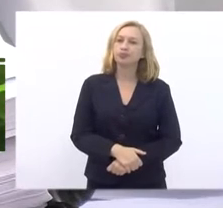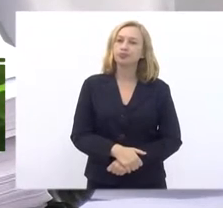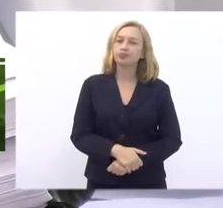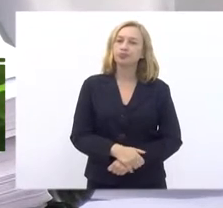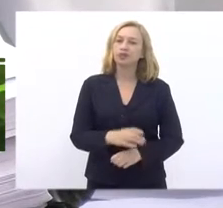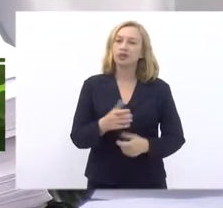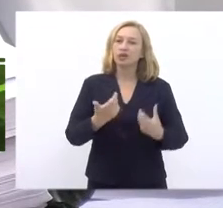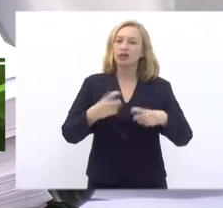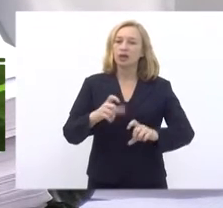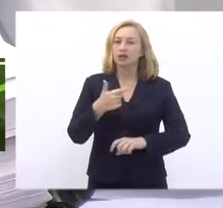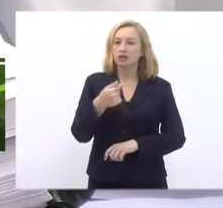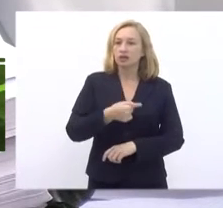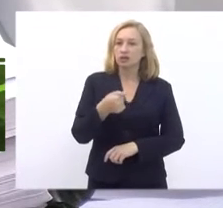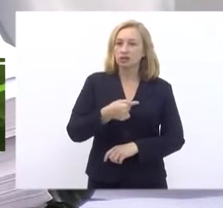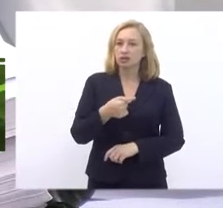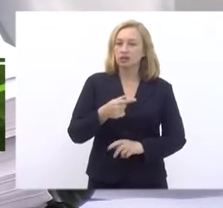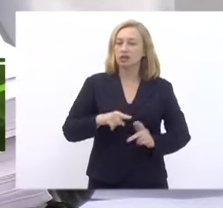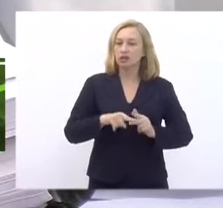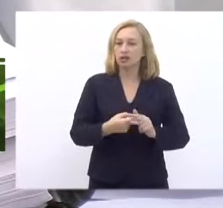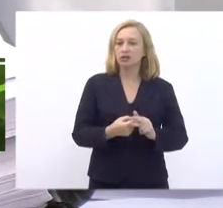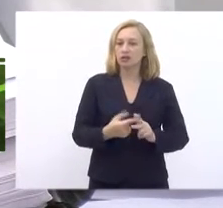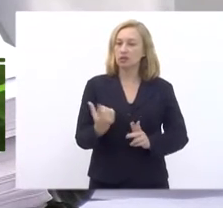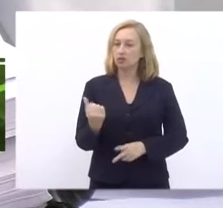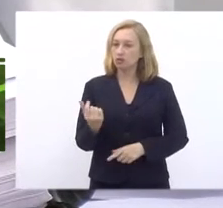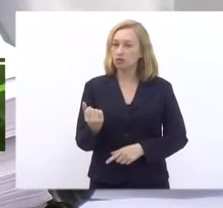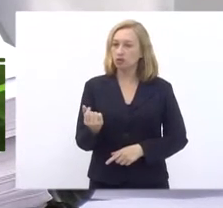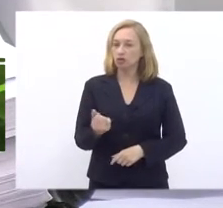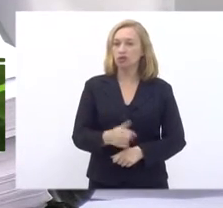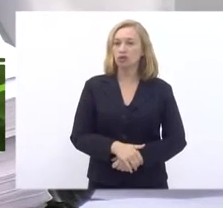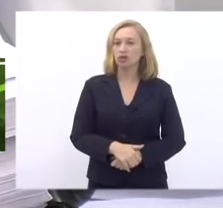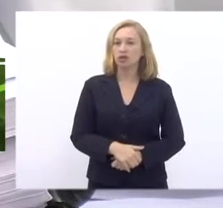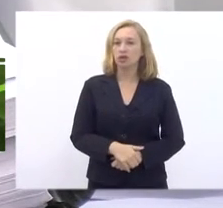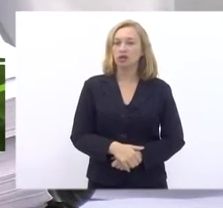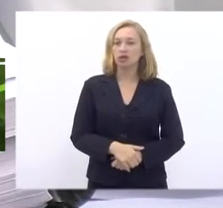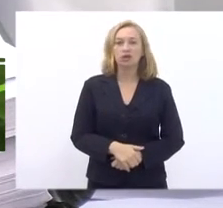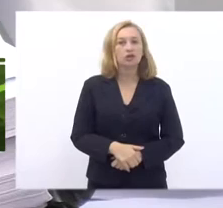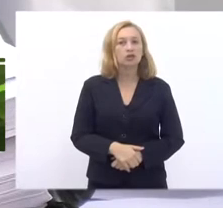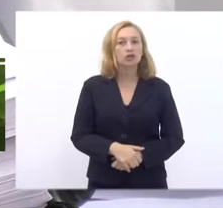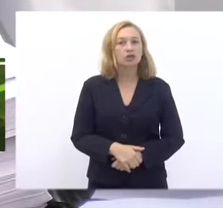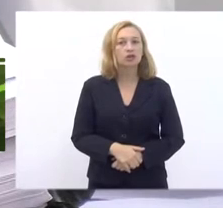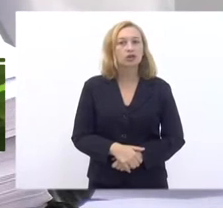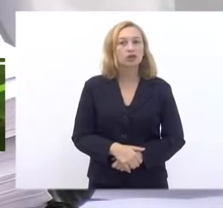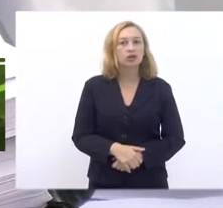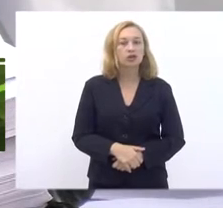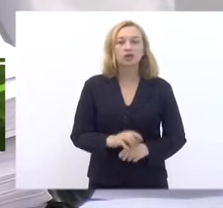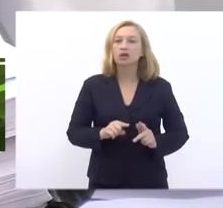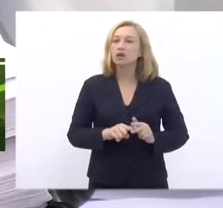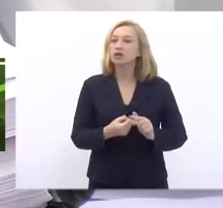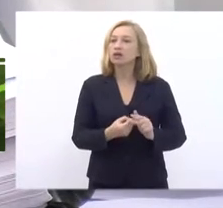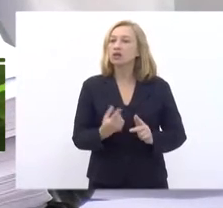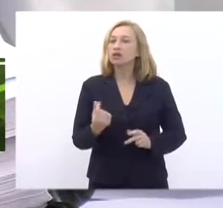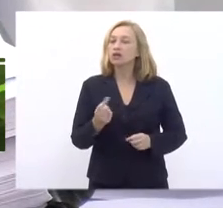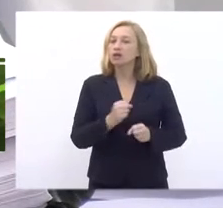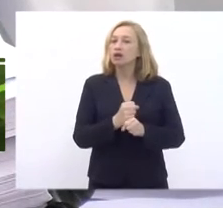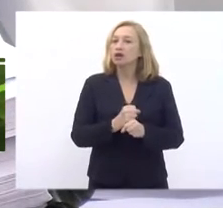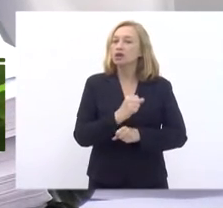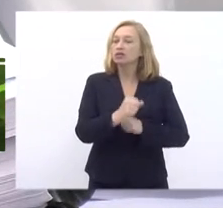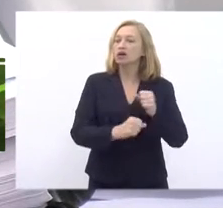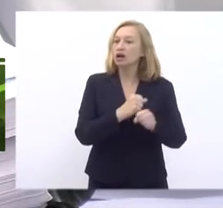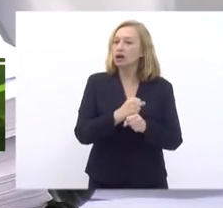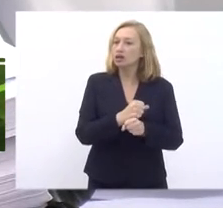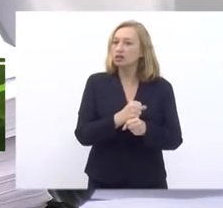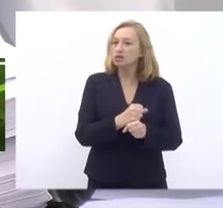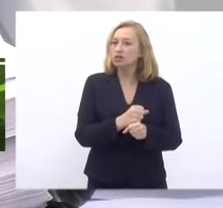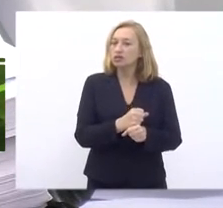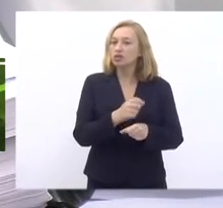Cláusula sétima, reajuste da revisão das tarifas. As tarifas serão reajustadas anualmente,